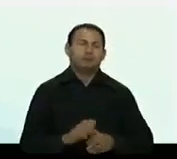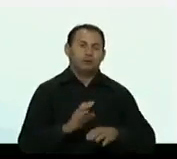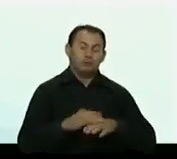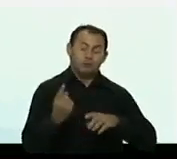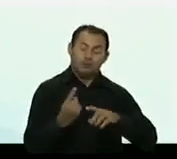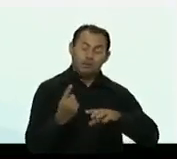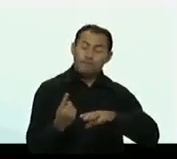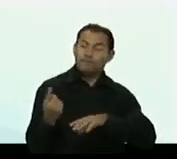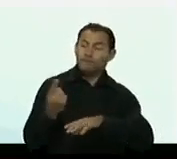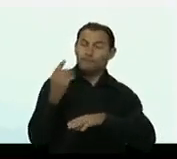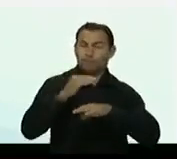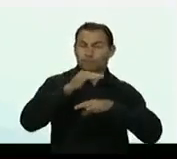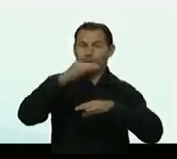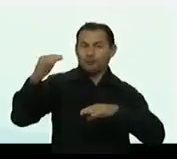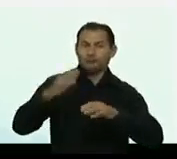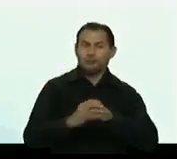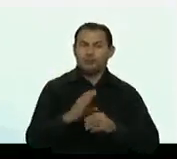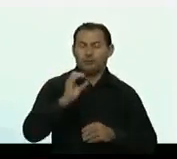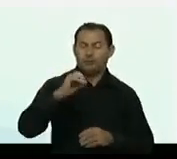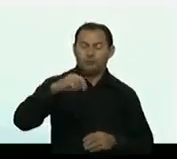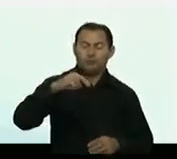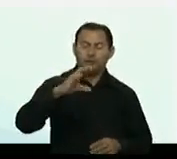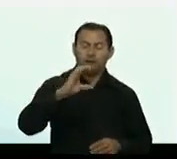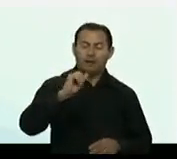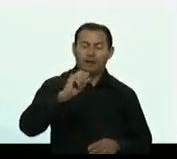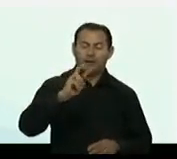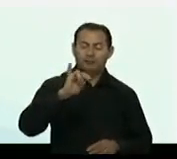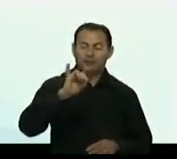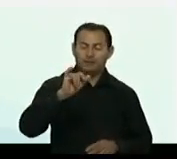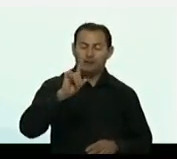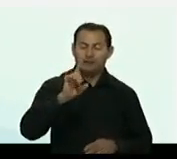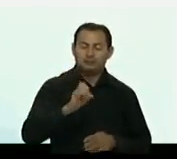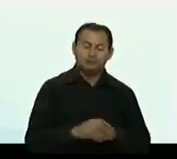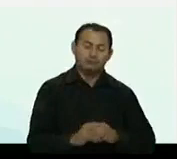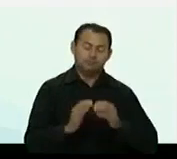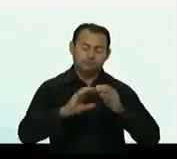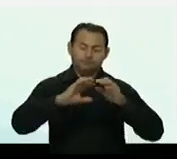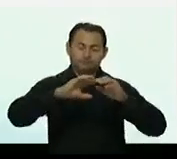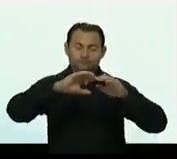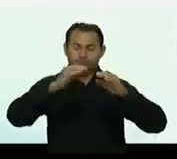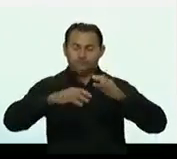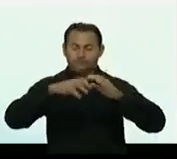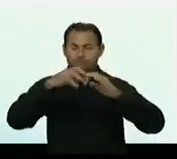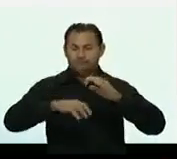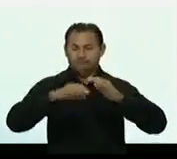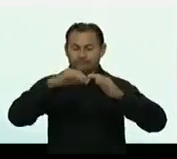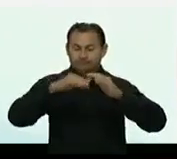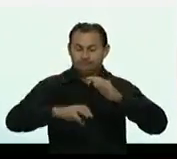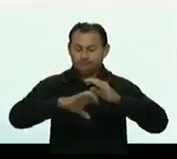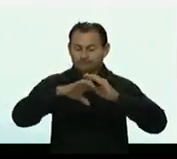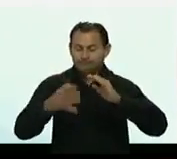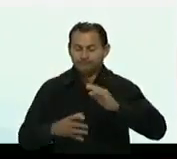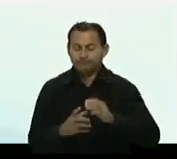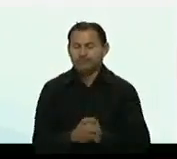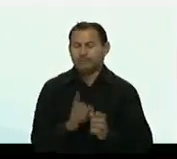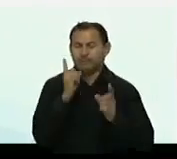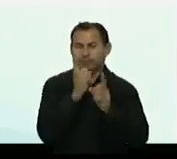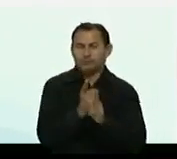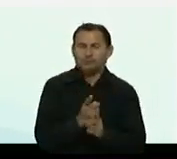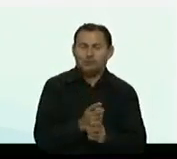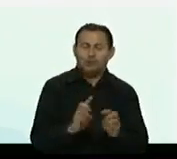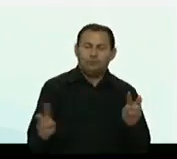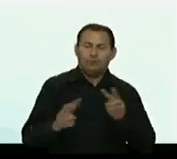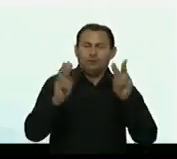máximo, porque a concavidade dela é voltada para baixo. Então, vamos encontrar, assim,